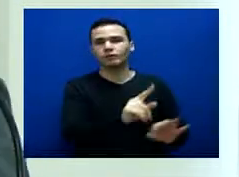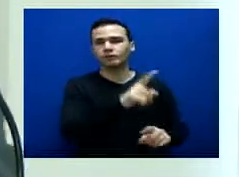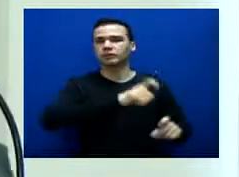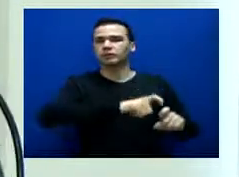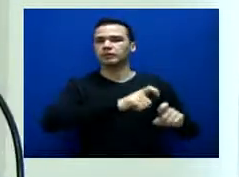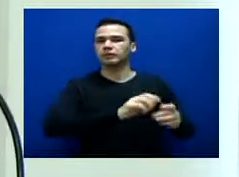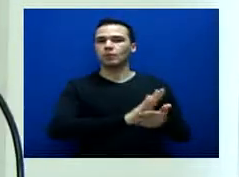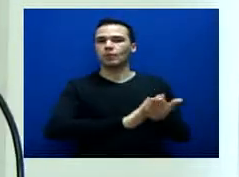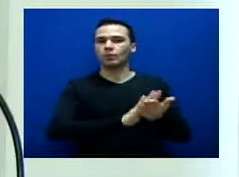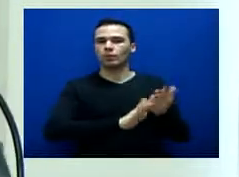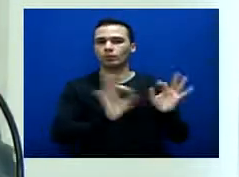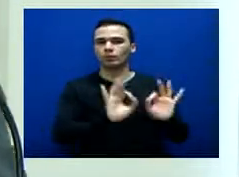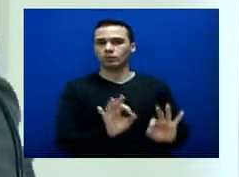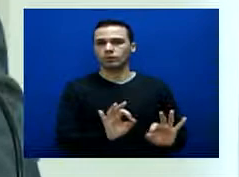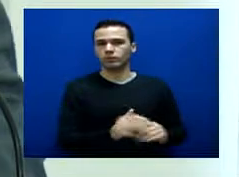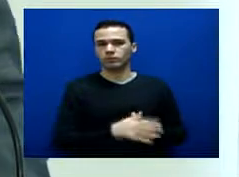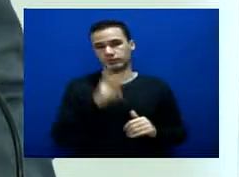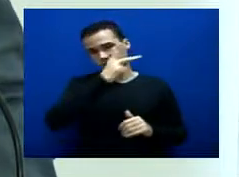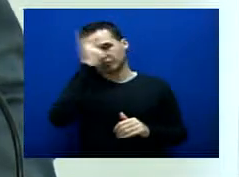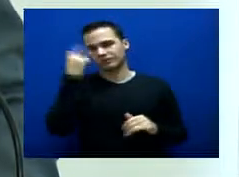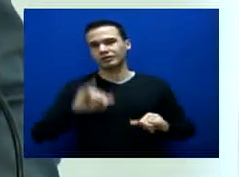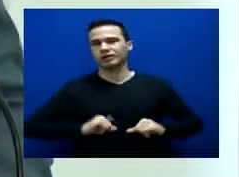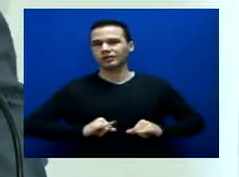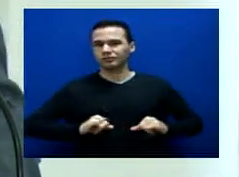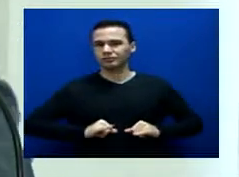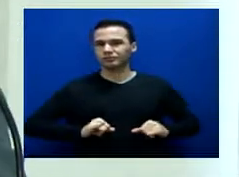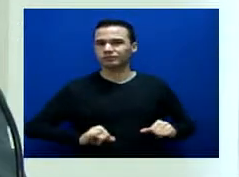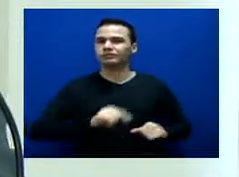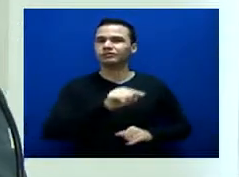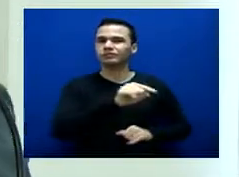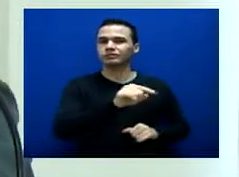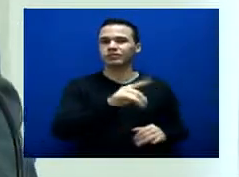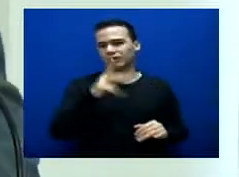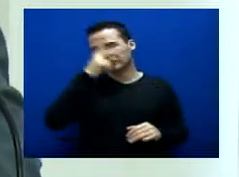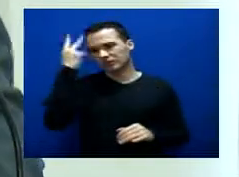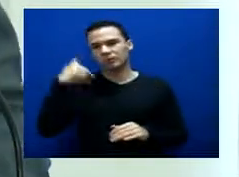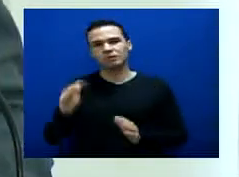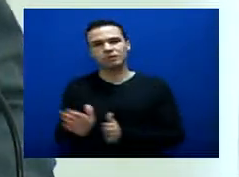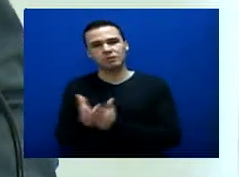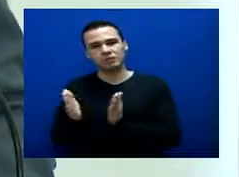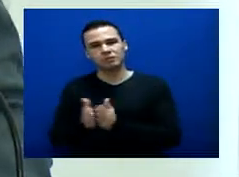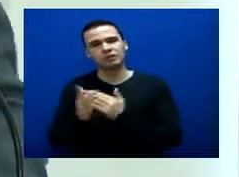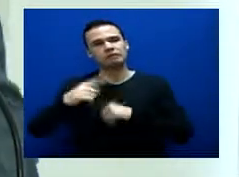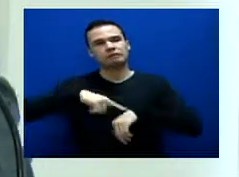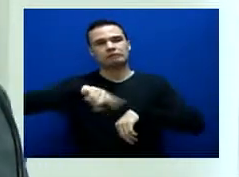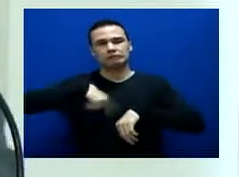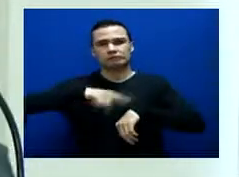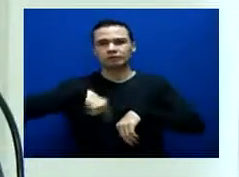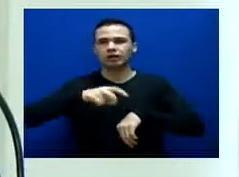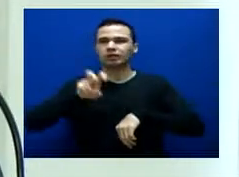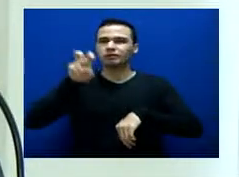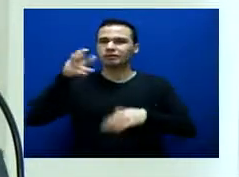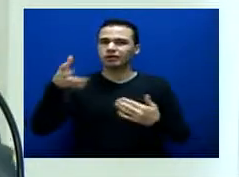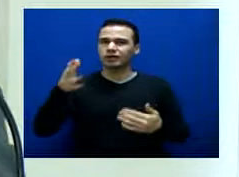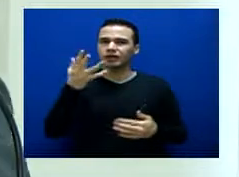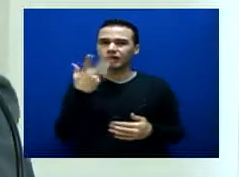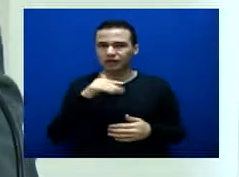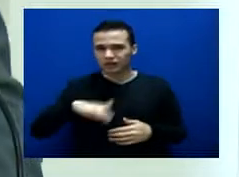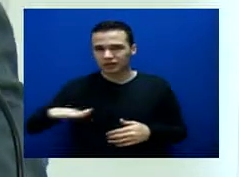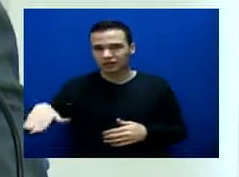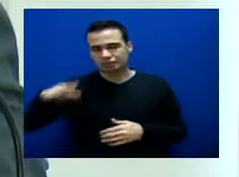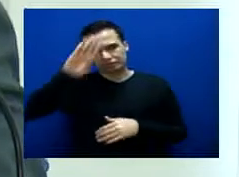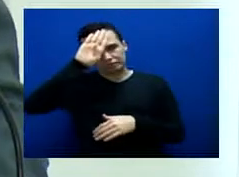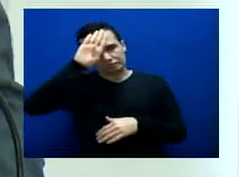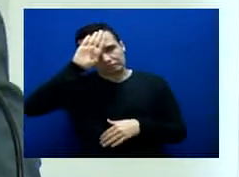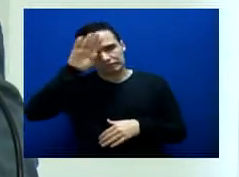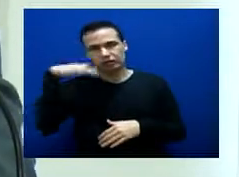o povo lá sofrendo. O povo que não tem convênio, o povo que sofre, esperando 4, 5 horas, senhoras, crianças queimando de febre.